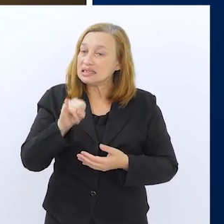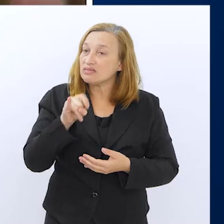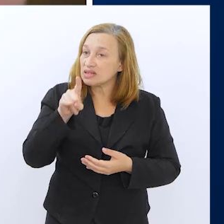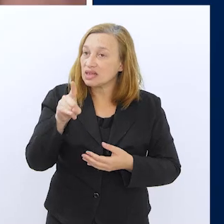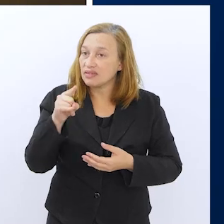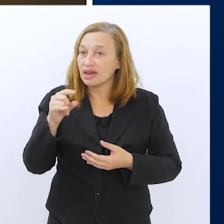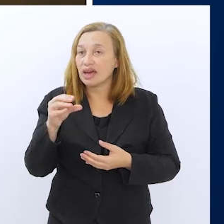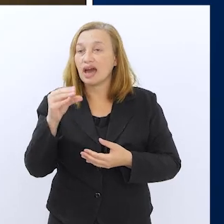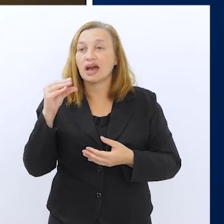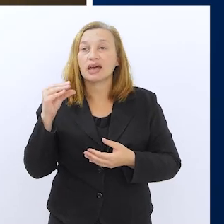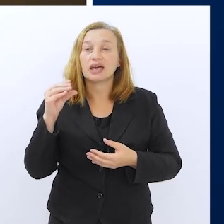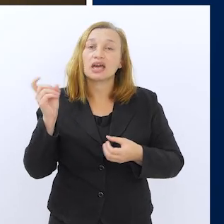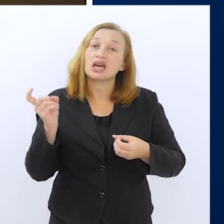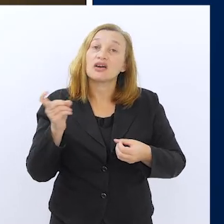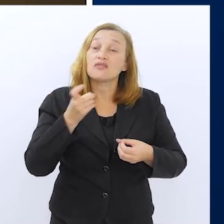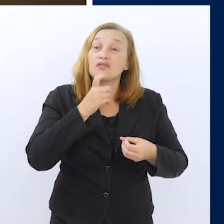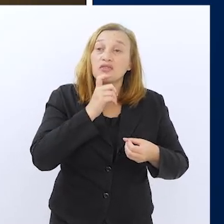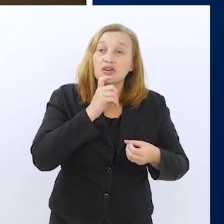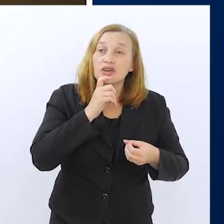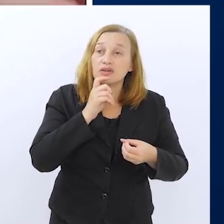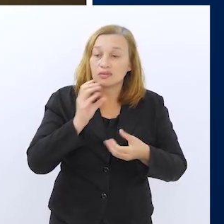se você fica colocando